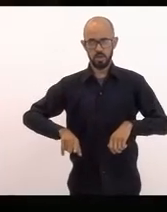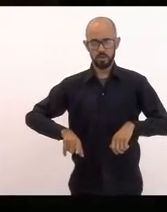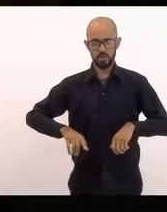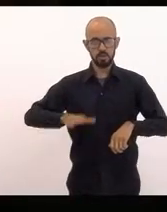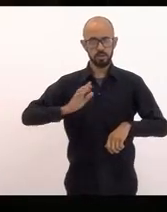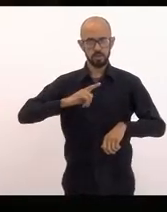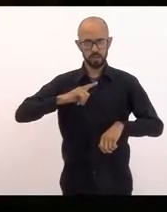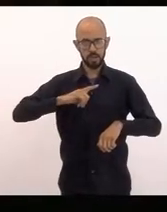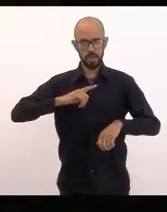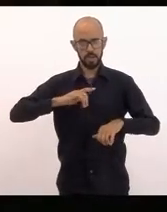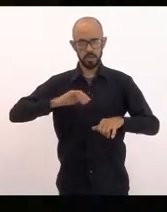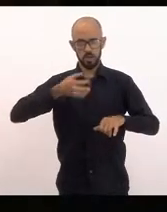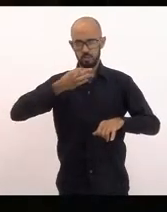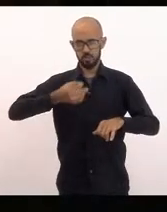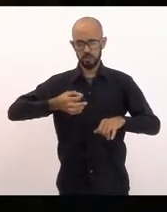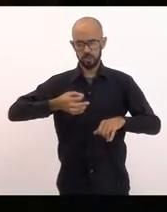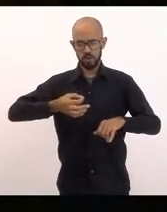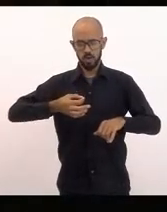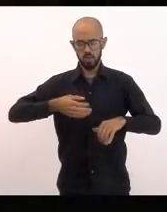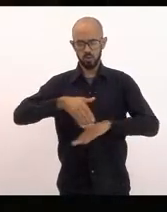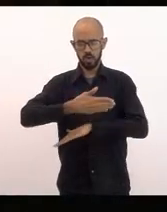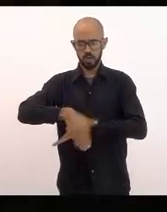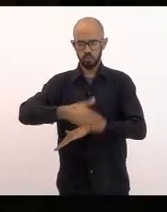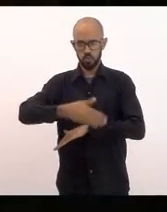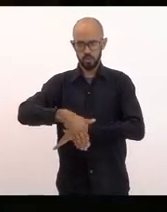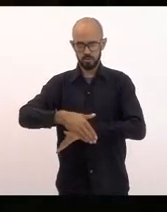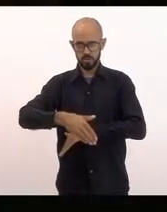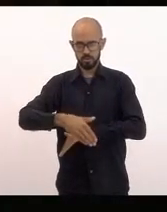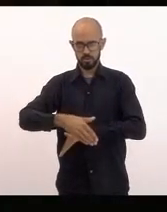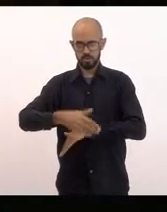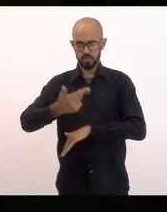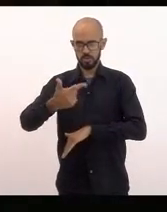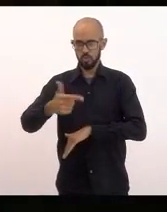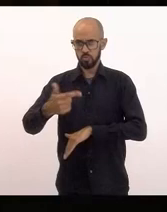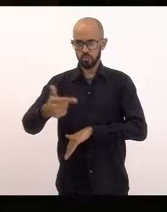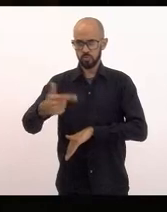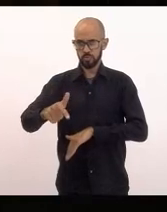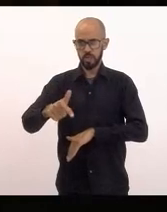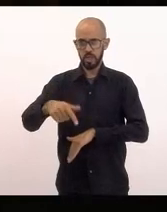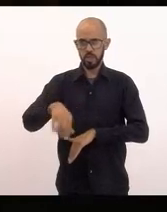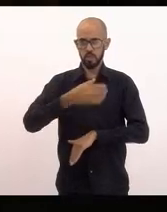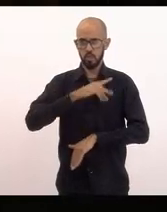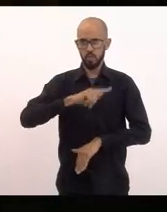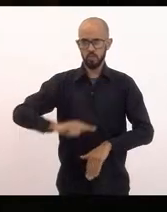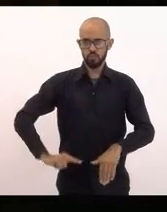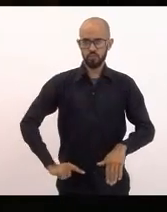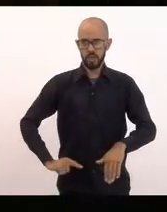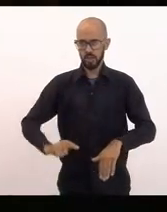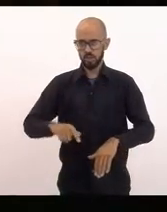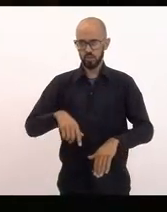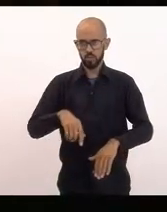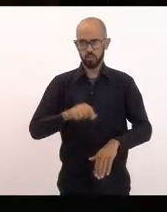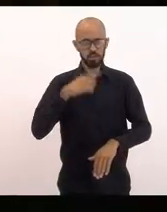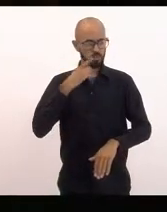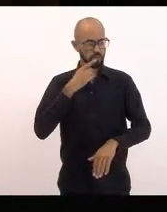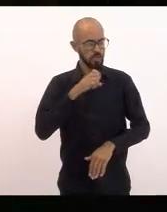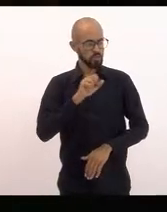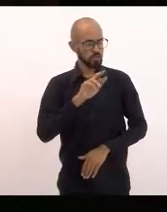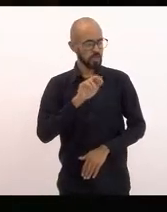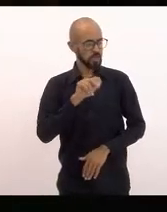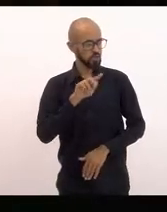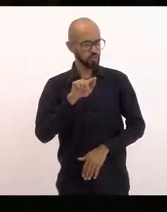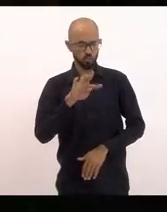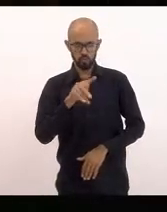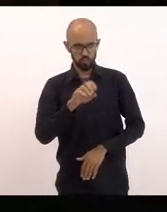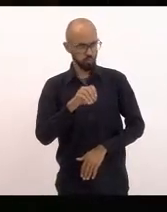manifestaram. As ruas já se manifestaram. Não há um governo, deputado Serginho, que tenha feito tanto quanto o